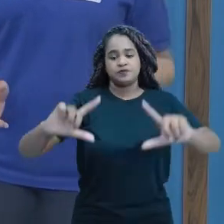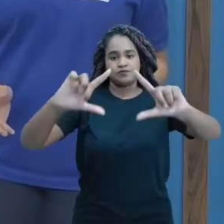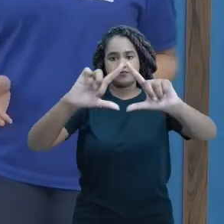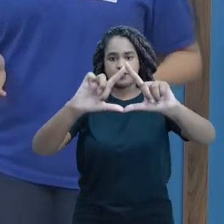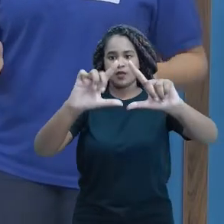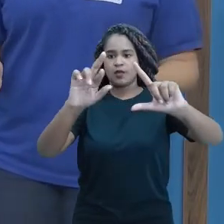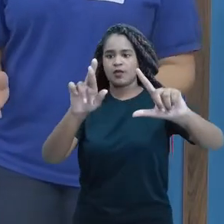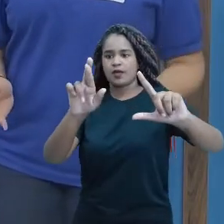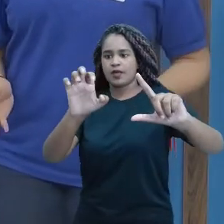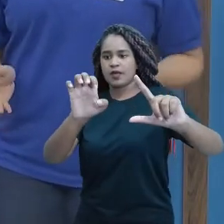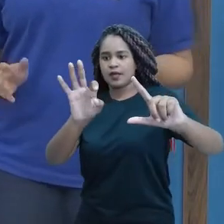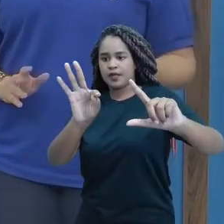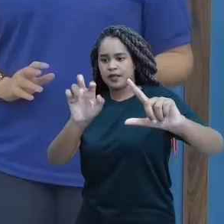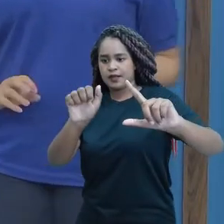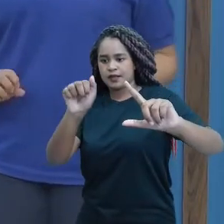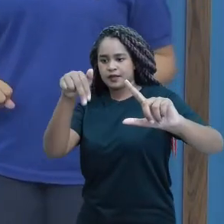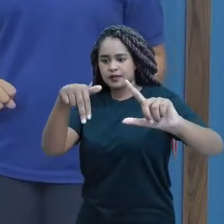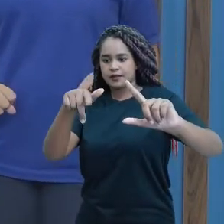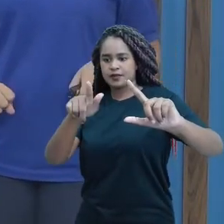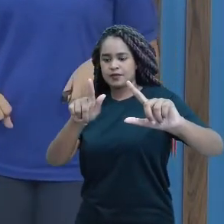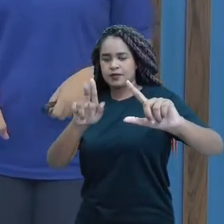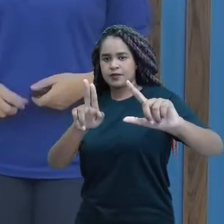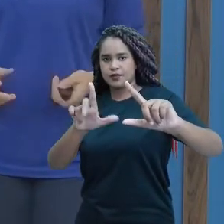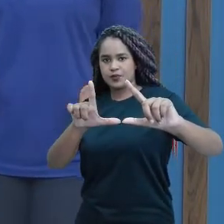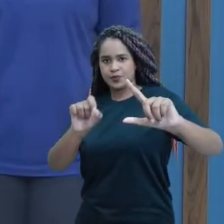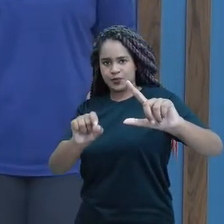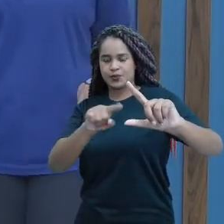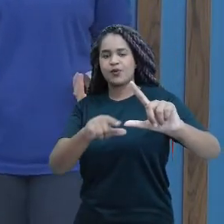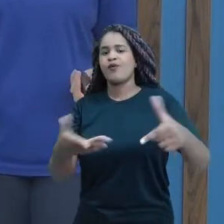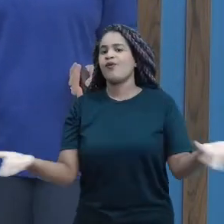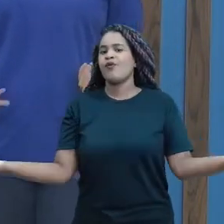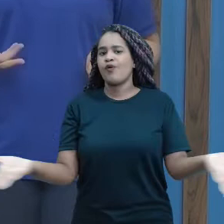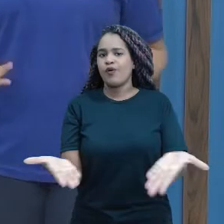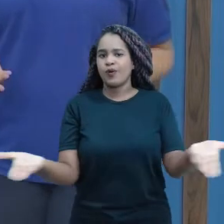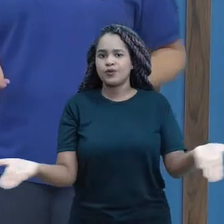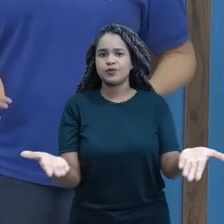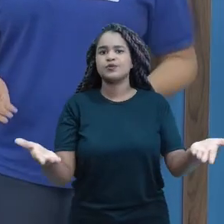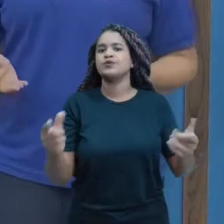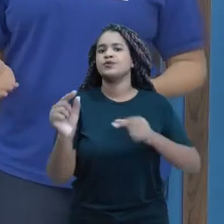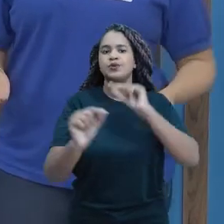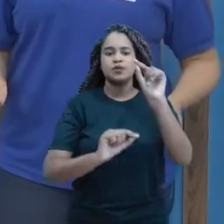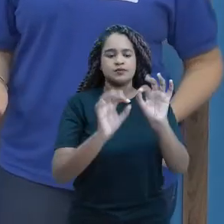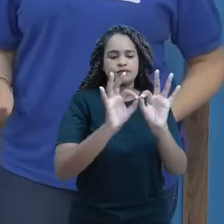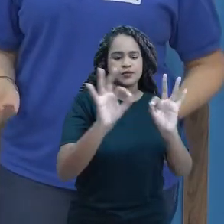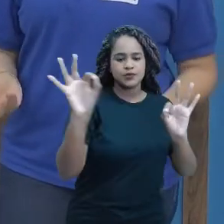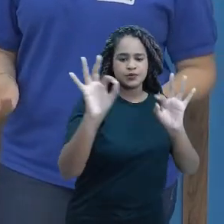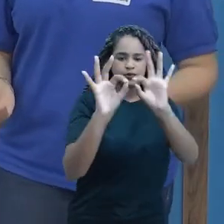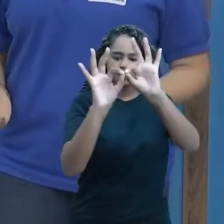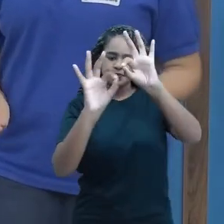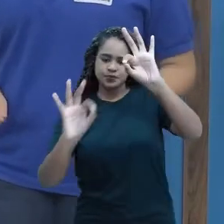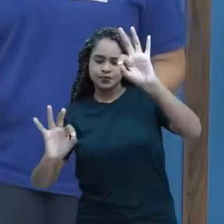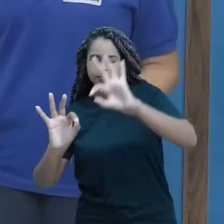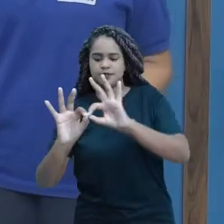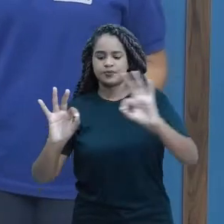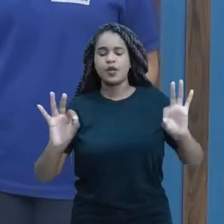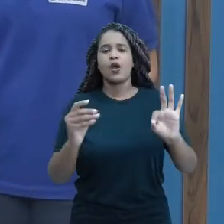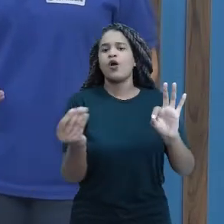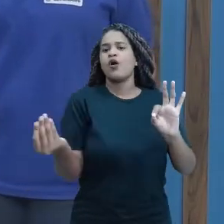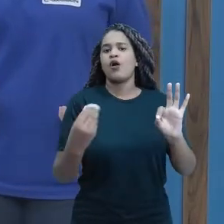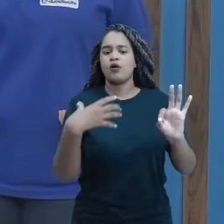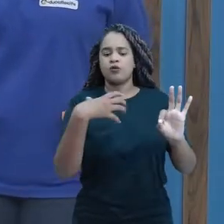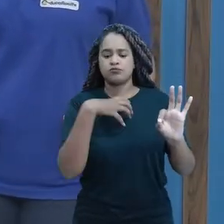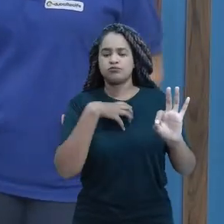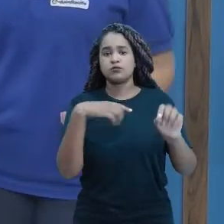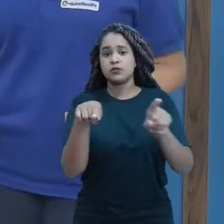relações métricas no triângulo retângulo. E para isso a gente precisa entender como que esse triângulo é formado e quais são